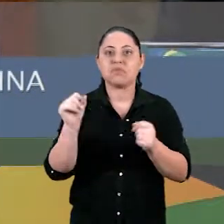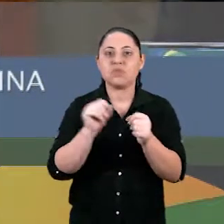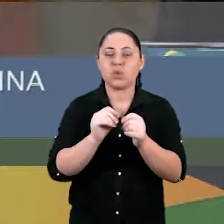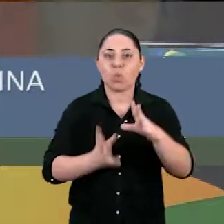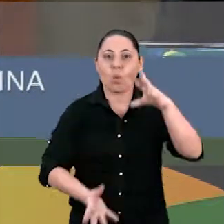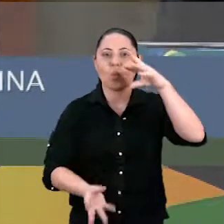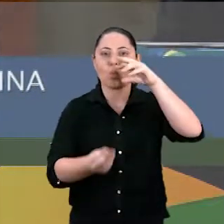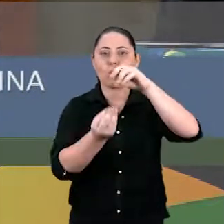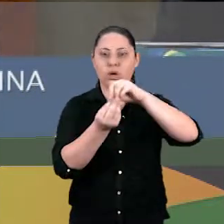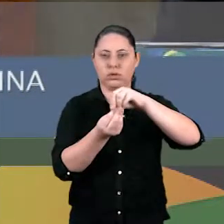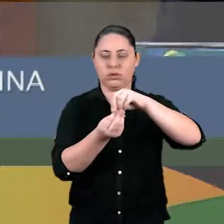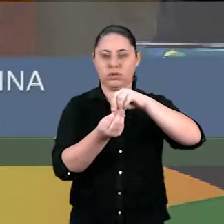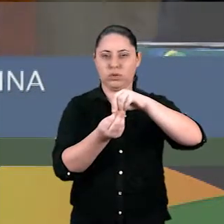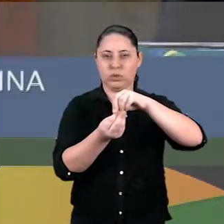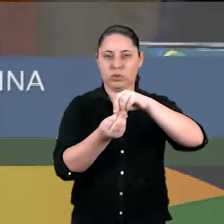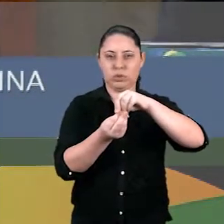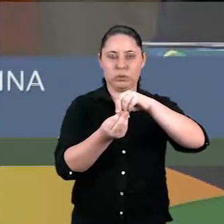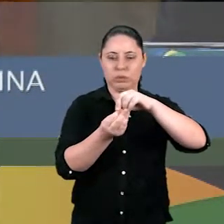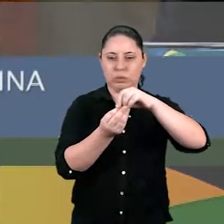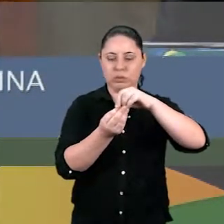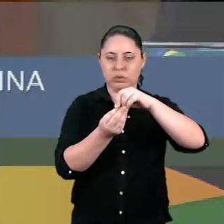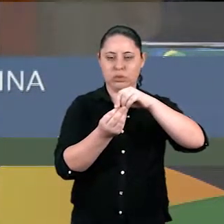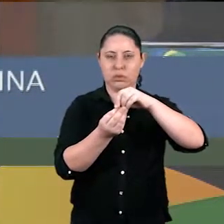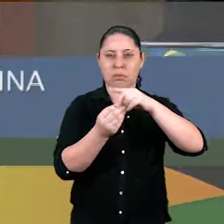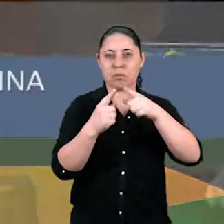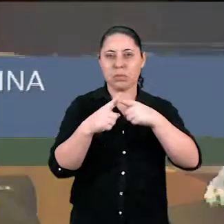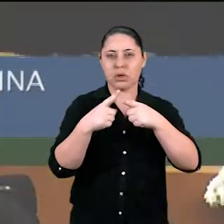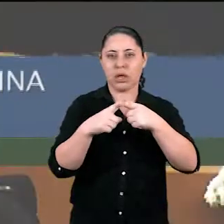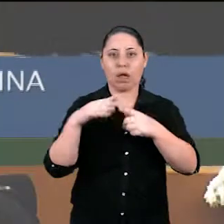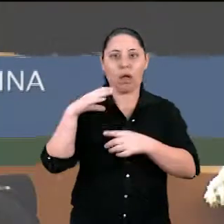iniciais. De modo que eu vou fazer um resumo extremamente